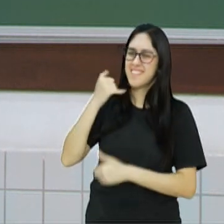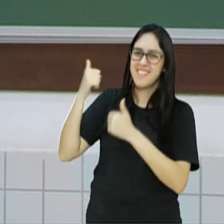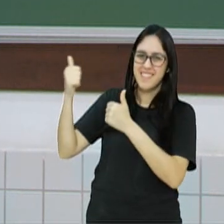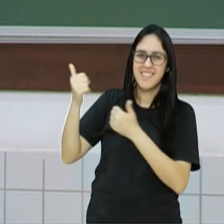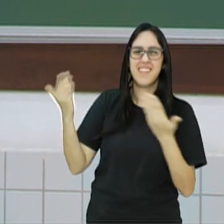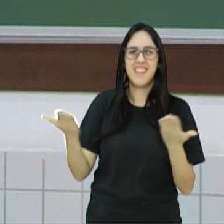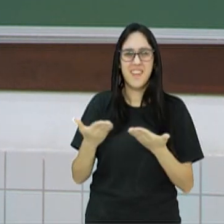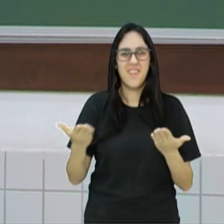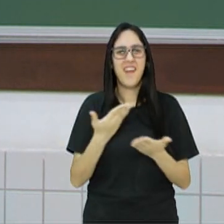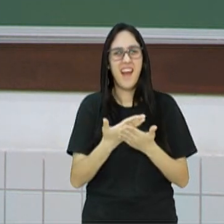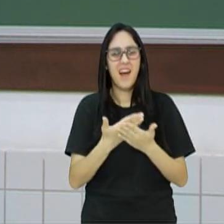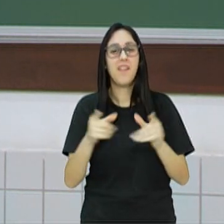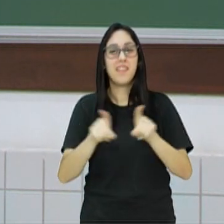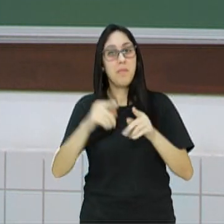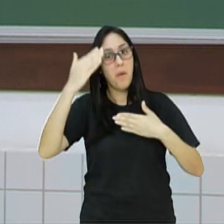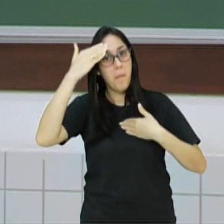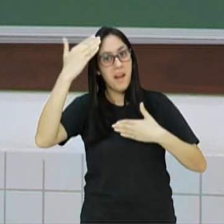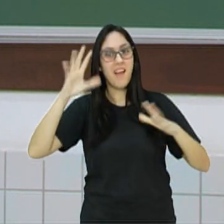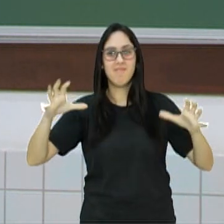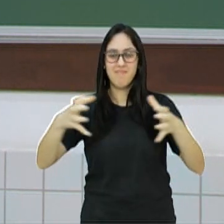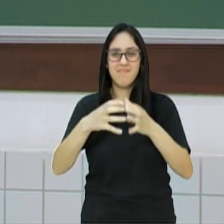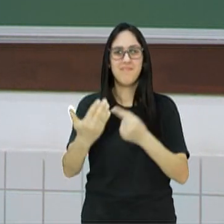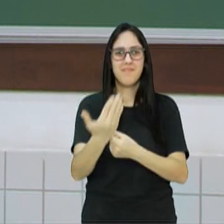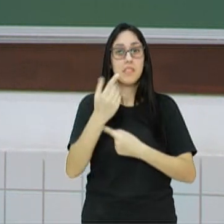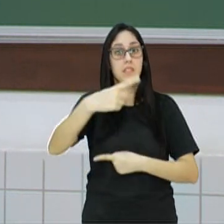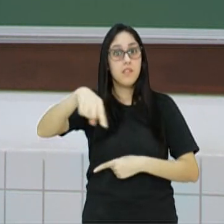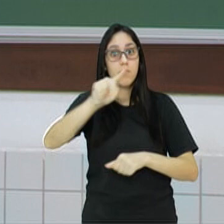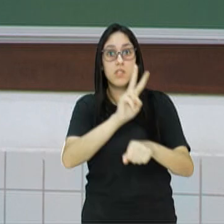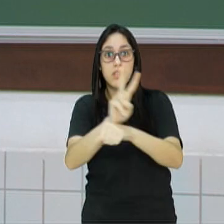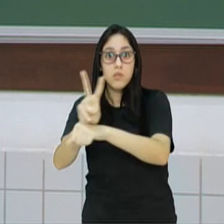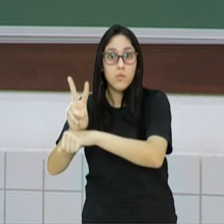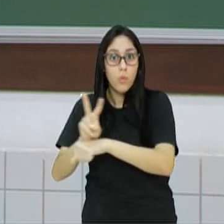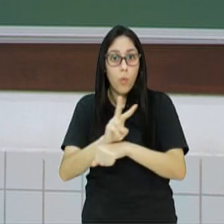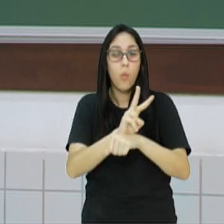hoje, agradeço a equipe presente. Fiquem todos bem,